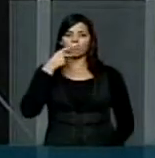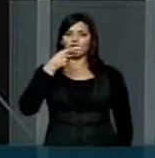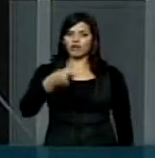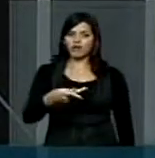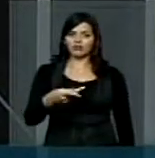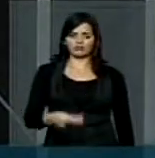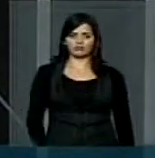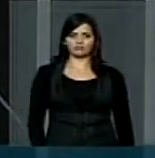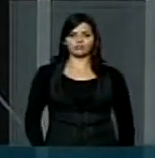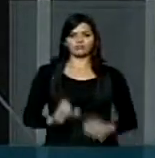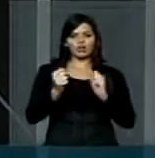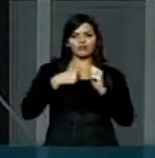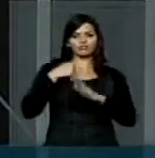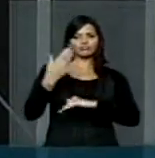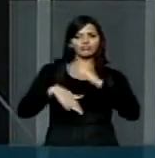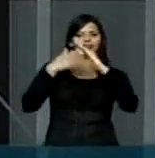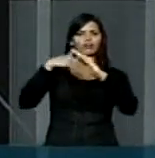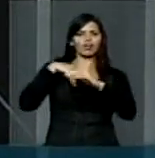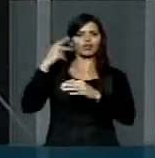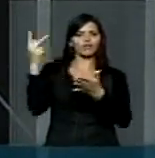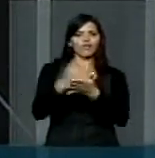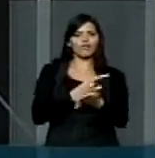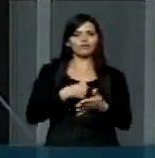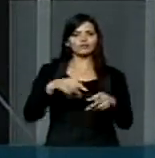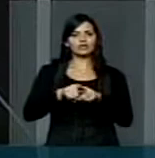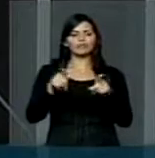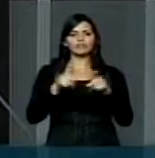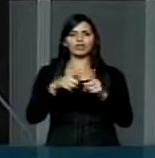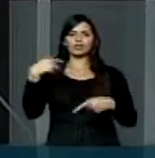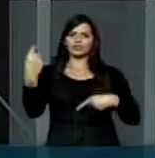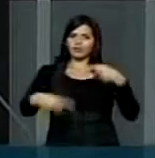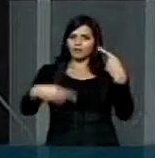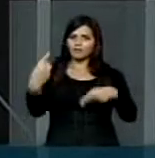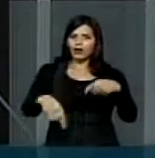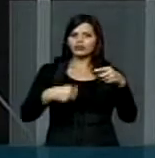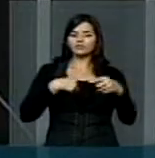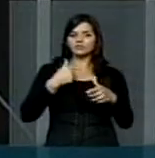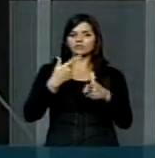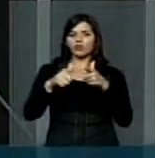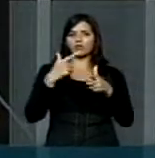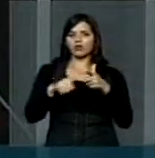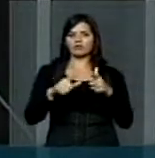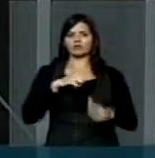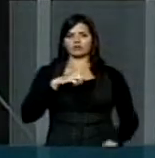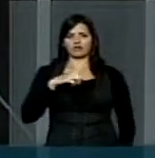mencionei aqui possam evoluir e no debate